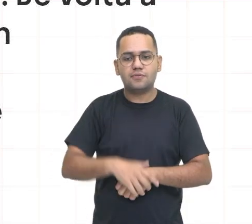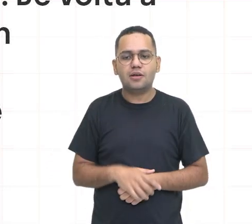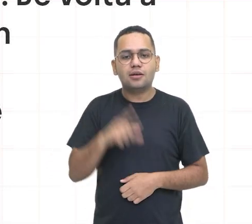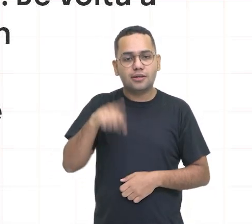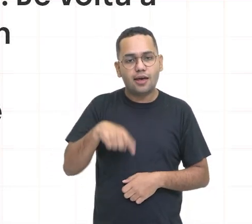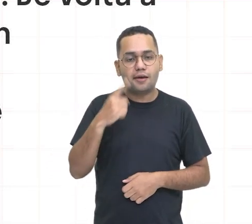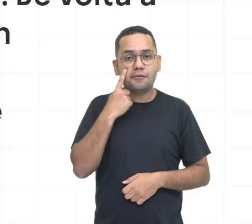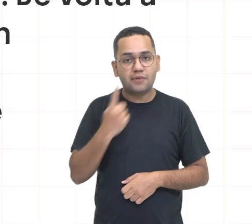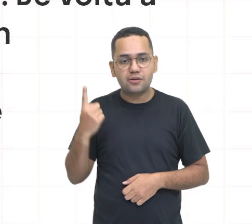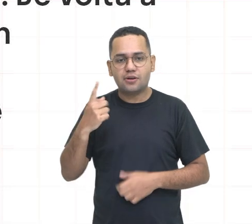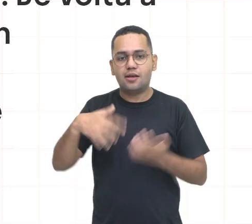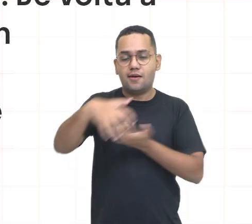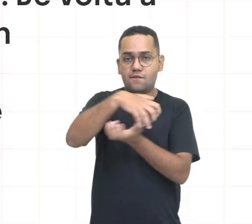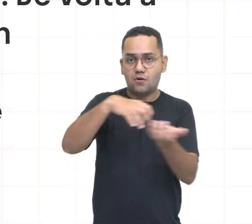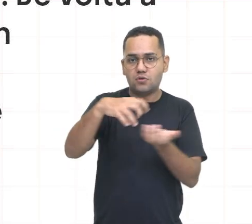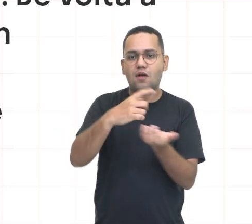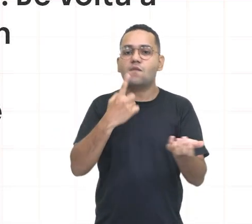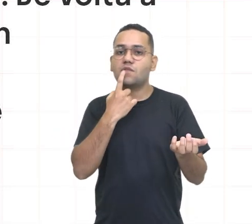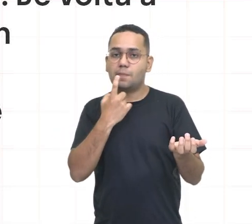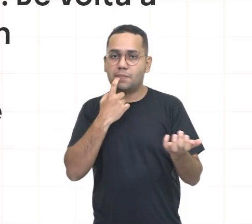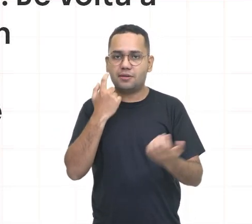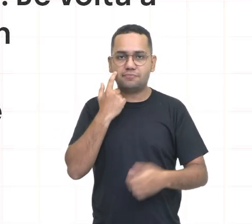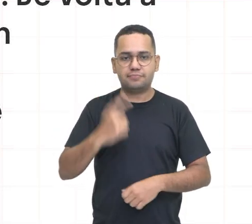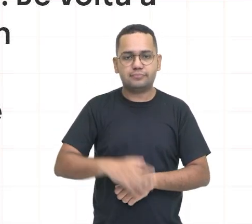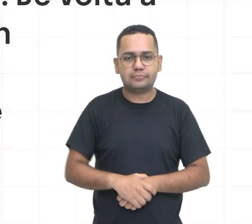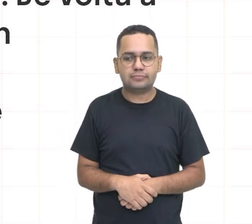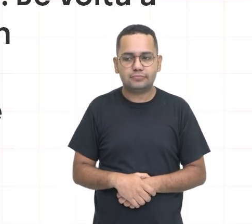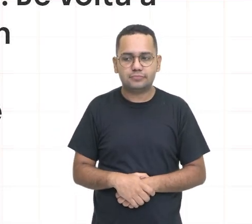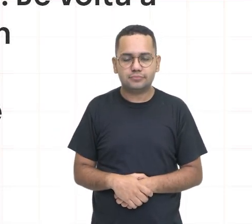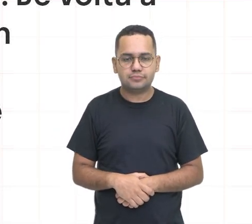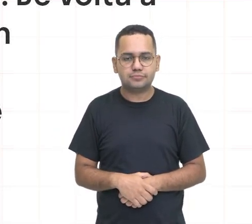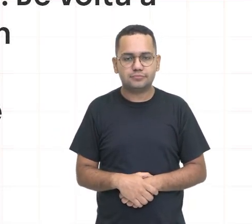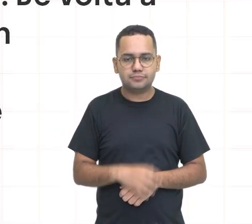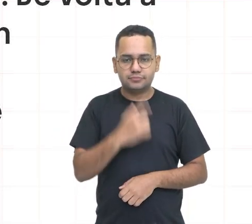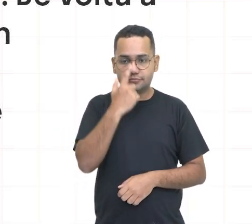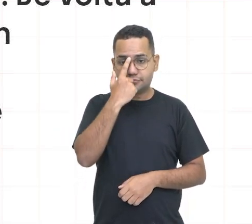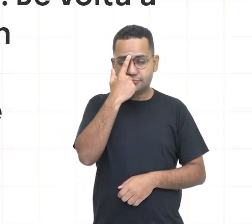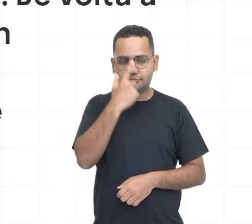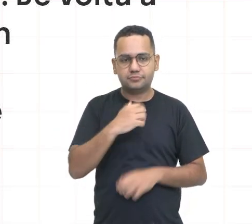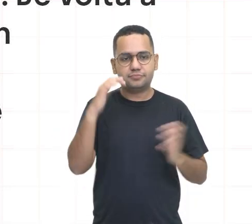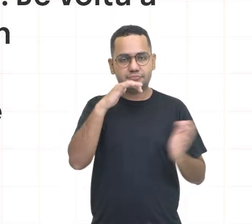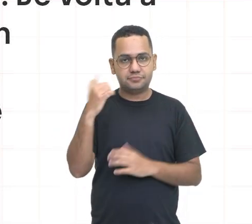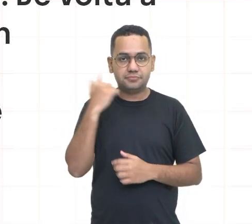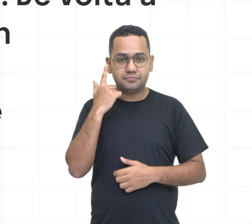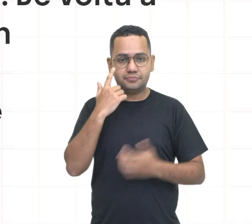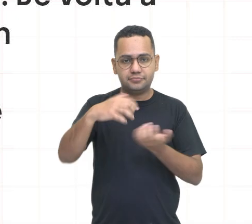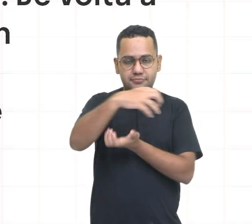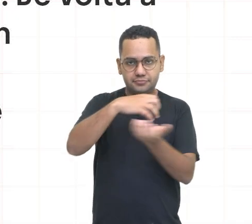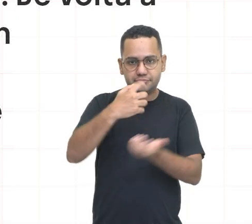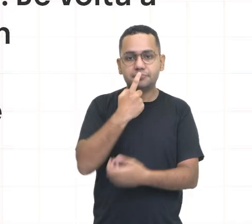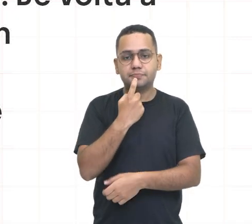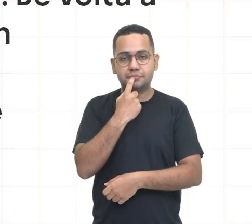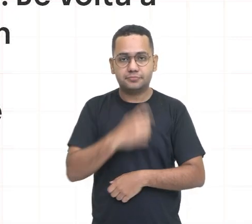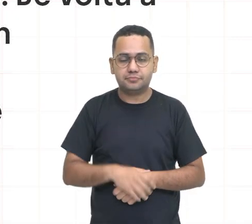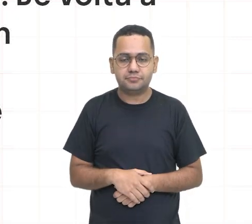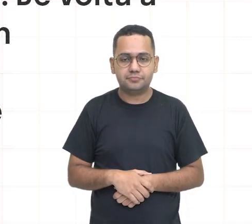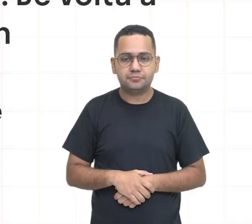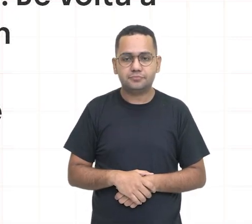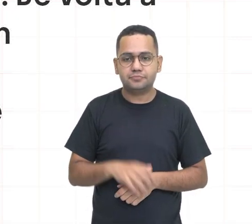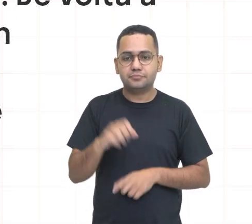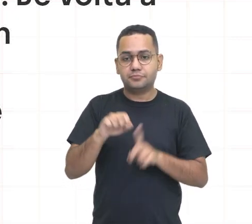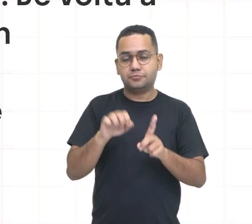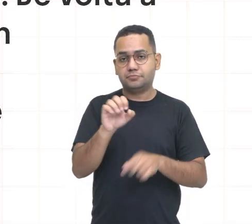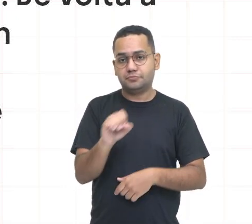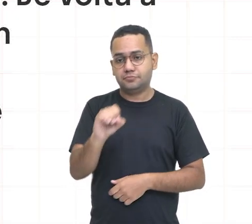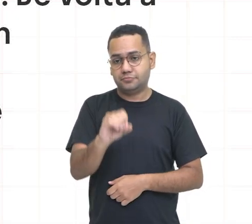chamada Revolução Vermelha. Vamos ao texto para entender melhor. Vamos lá, gente. A Revolução Vermelha, a Revolução de